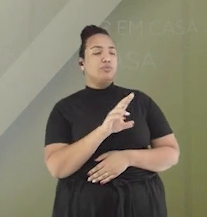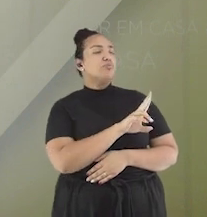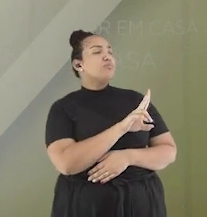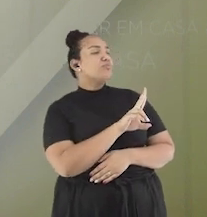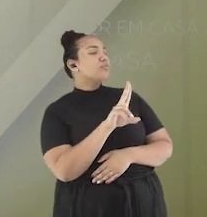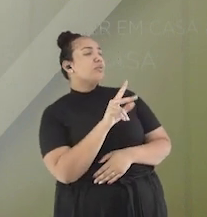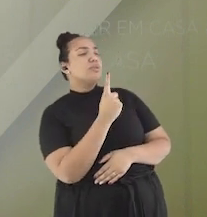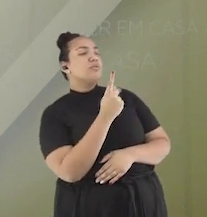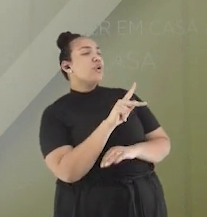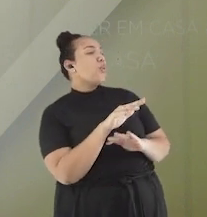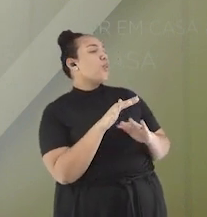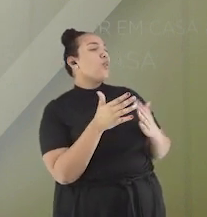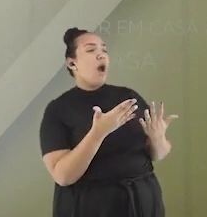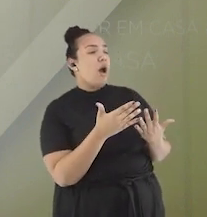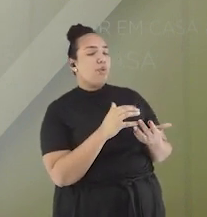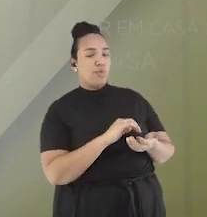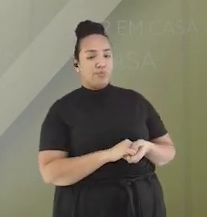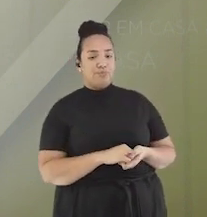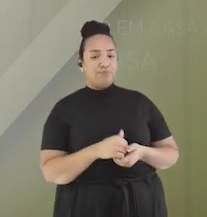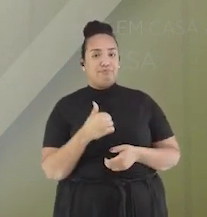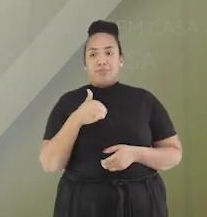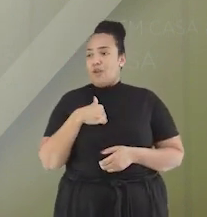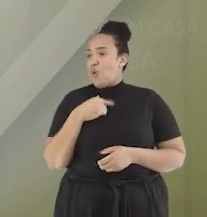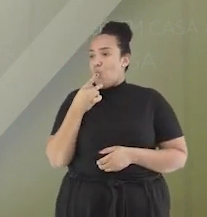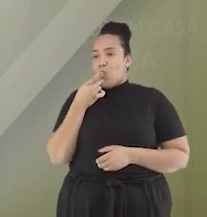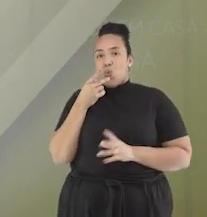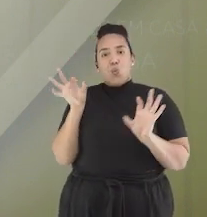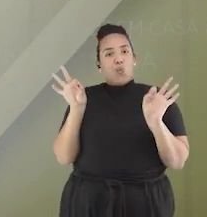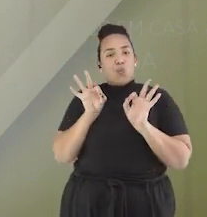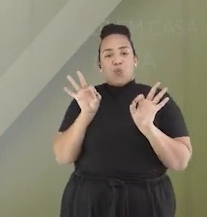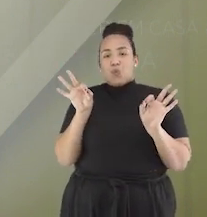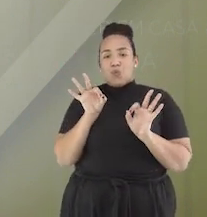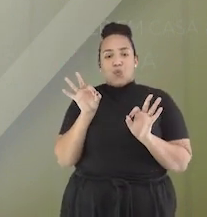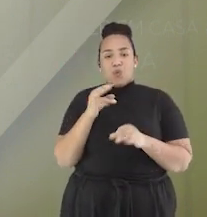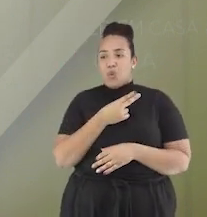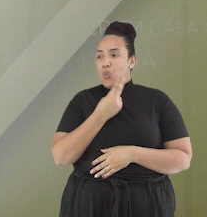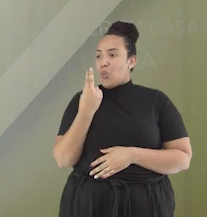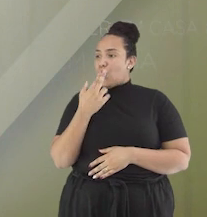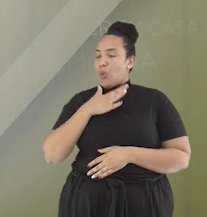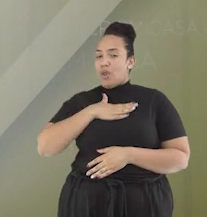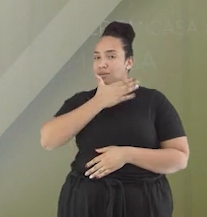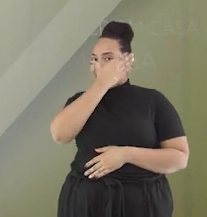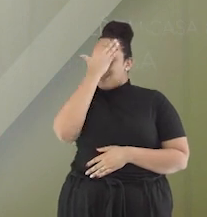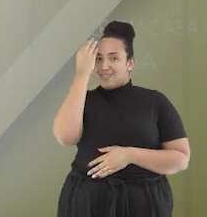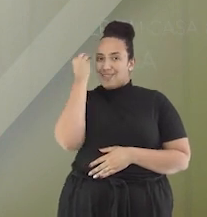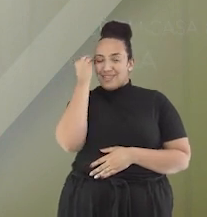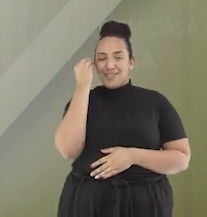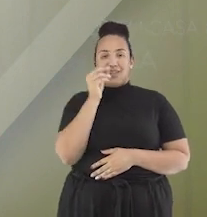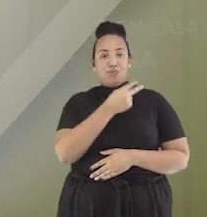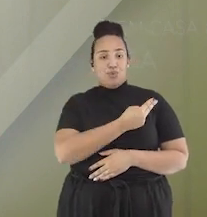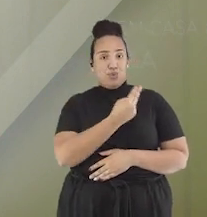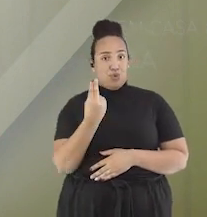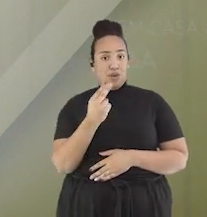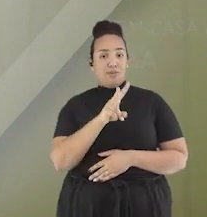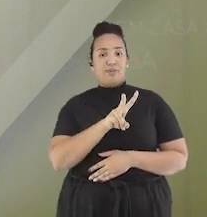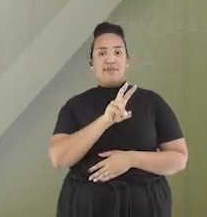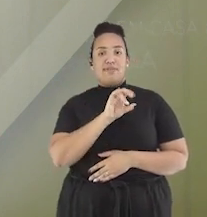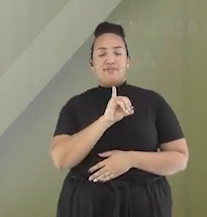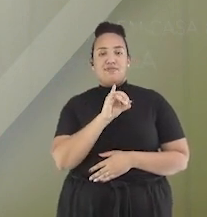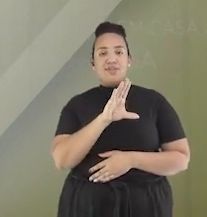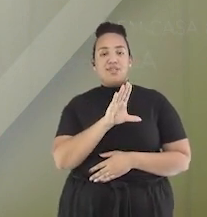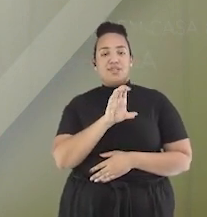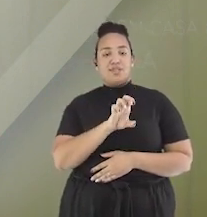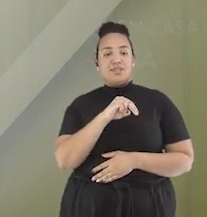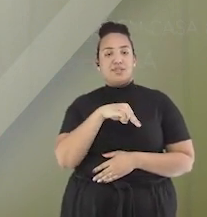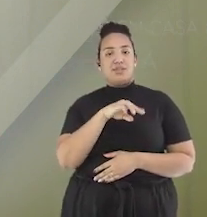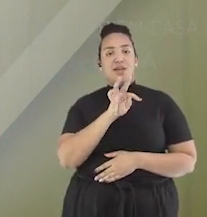seu nome? Não tinha falado e eu acabei não falando o meu. Meu nome é